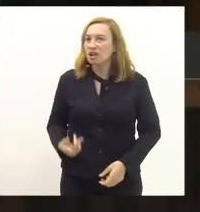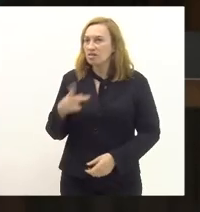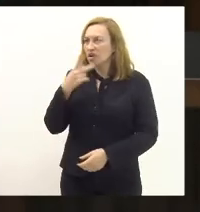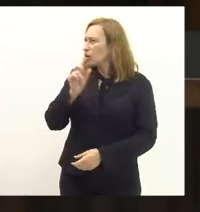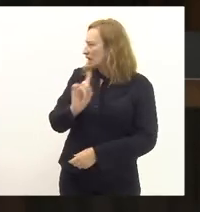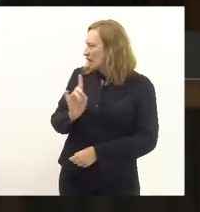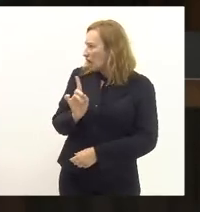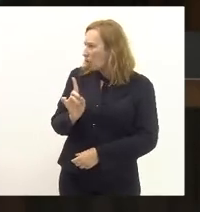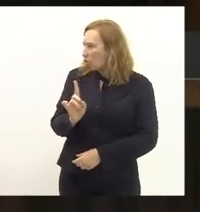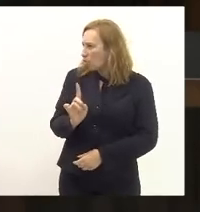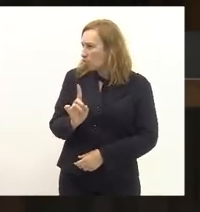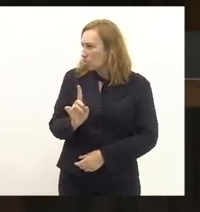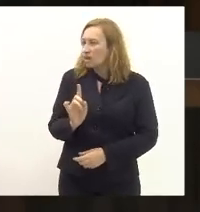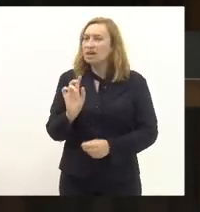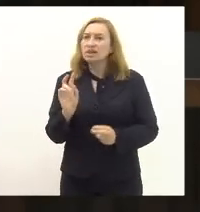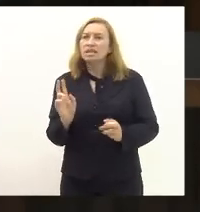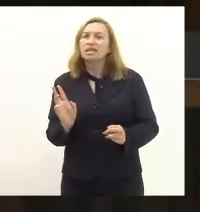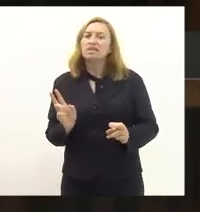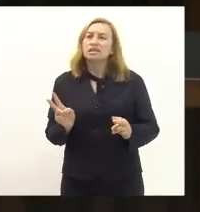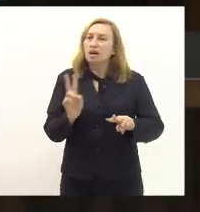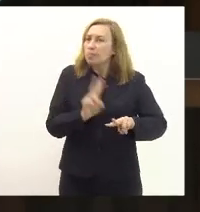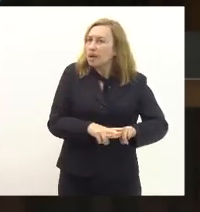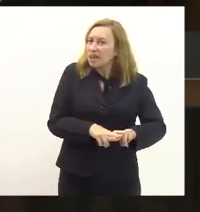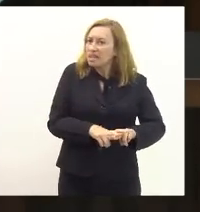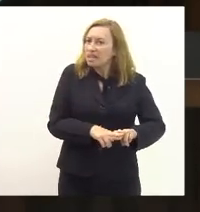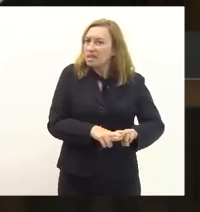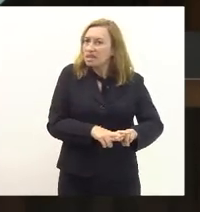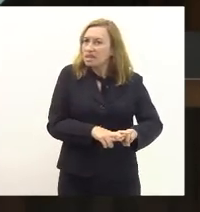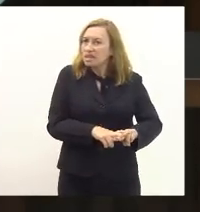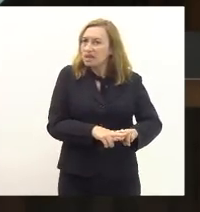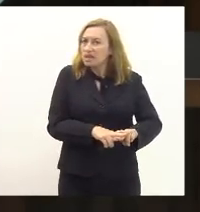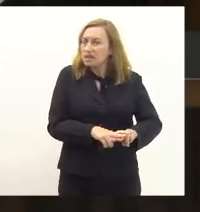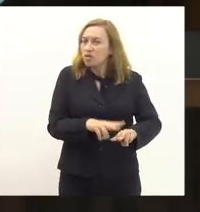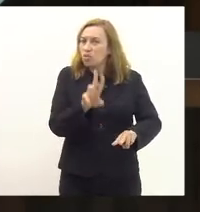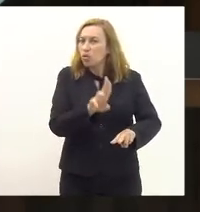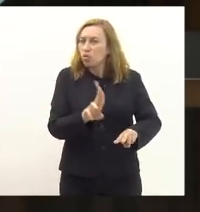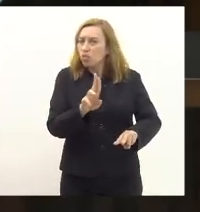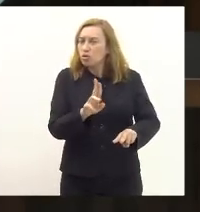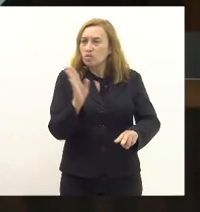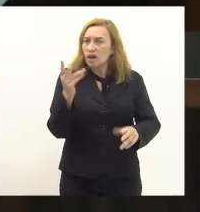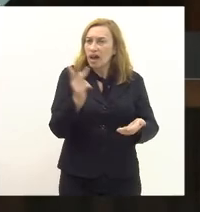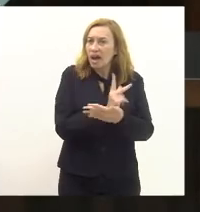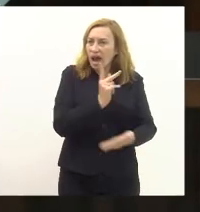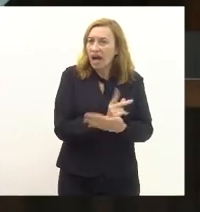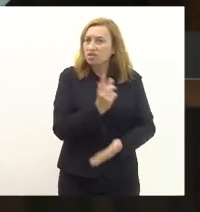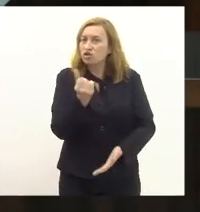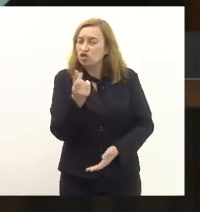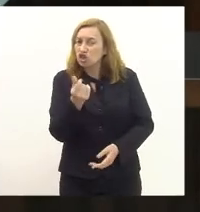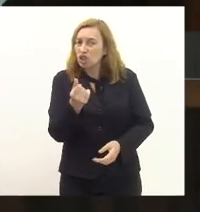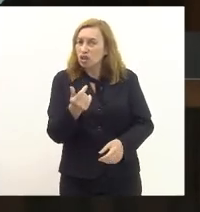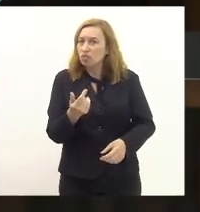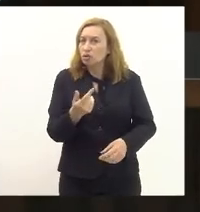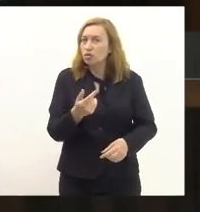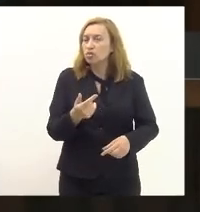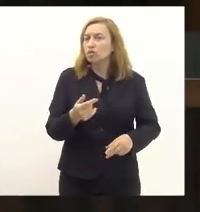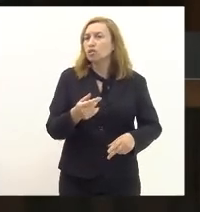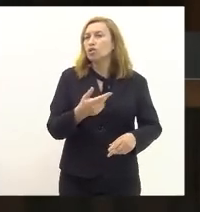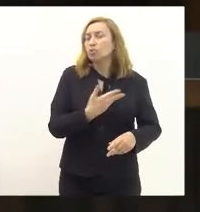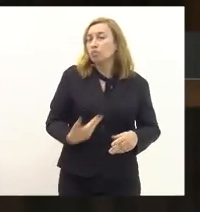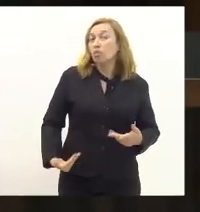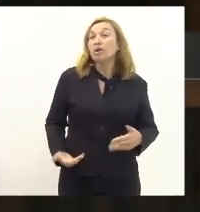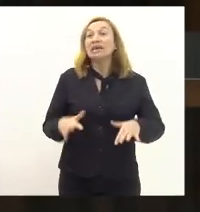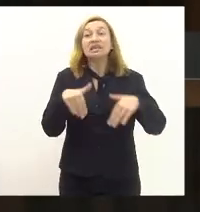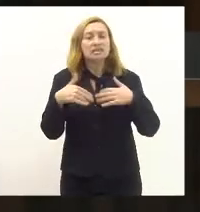bem assim, está preso por malversação do dinheiro público. Então, essa ideia ou